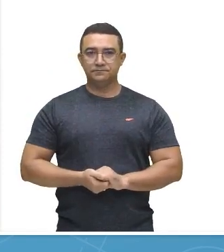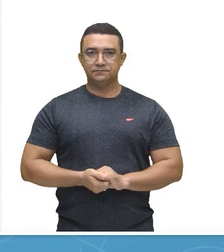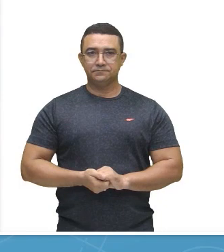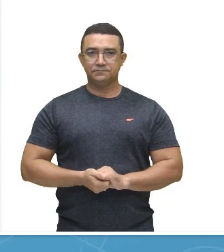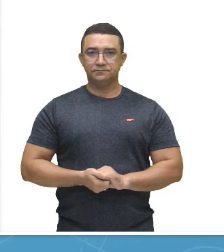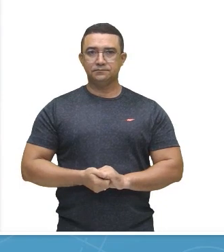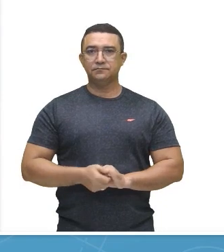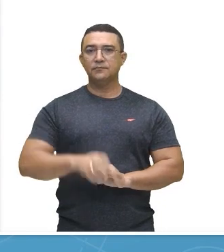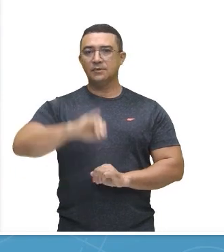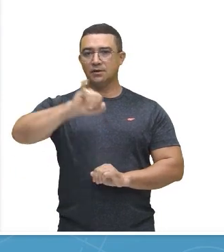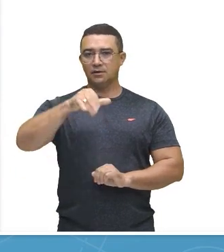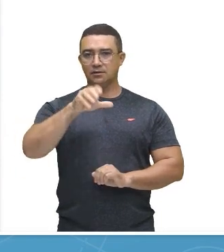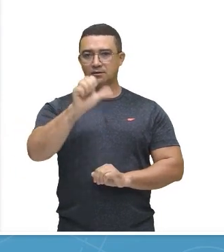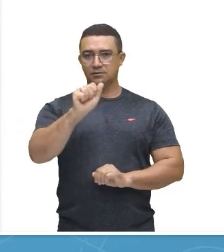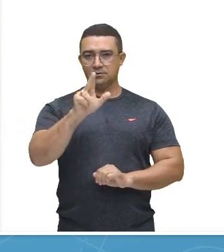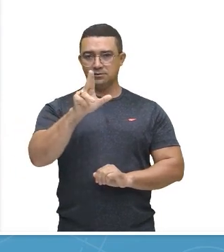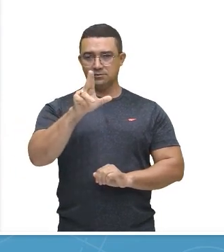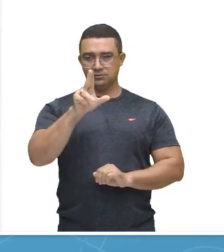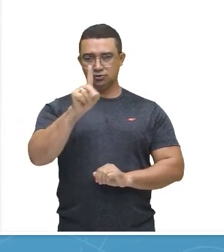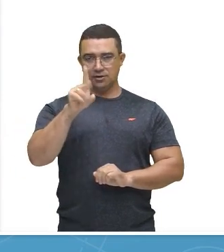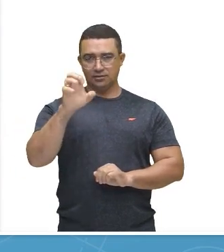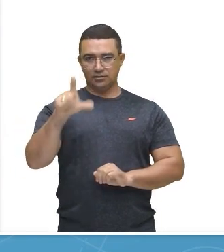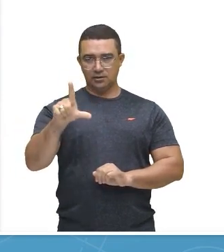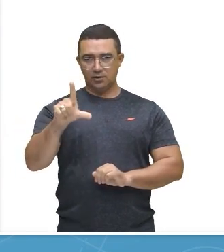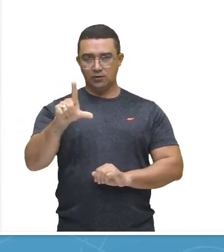aqui? O Jardel também aqui, ó.